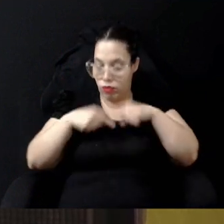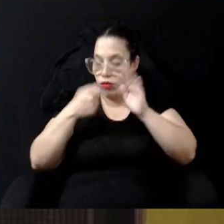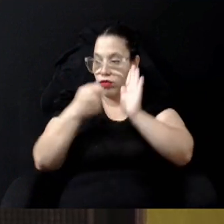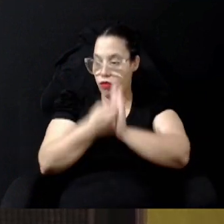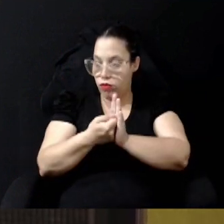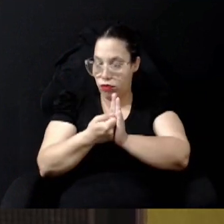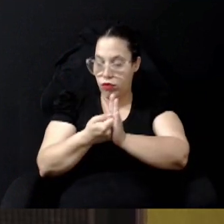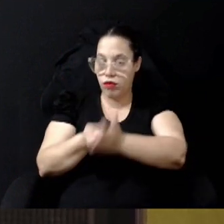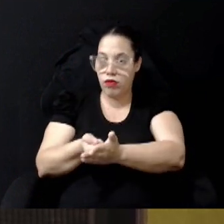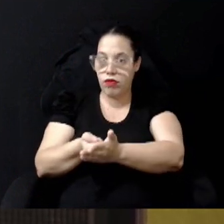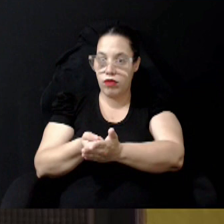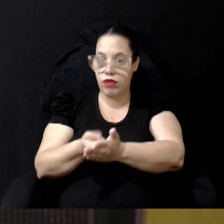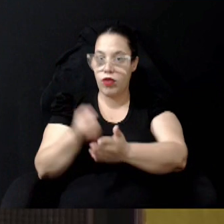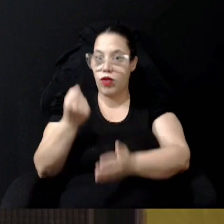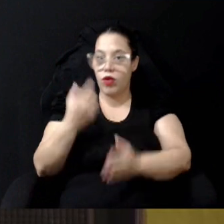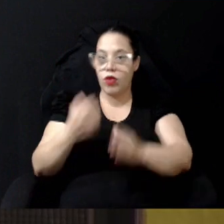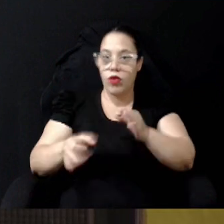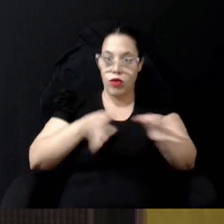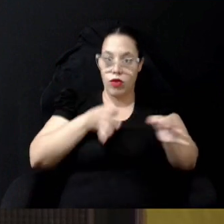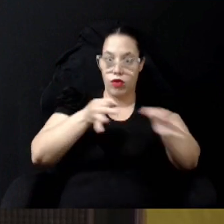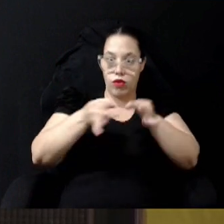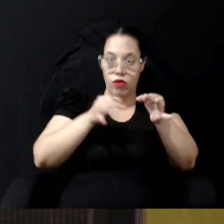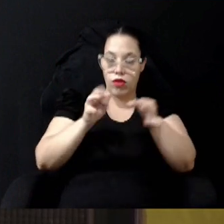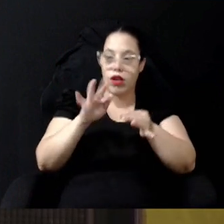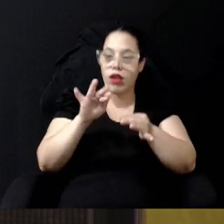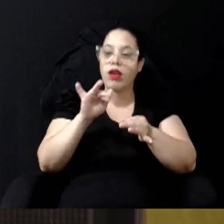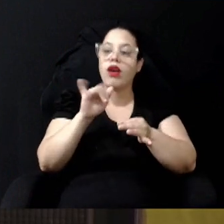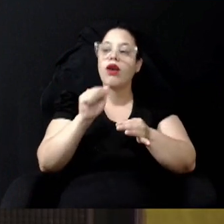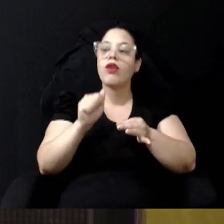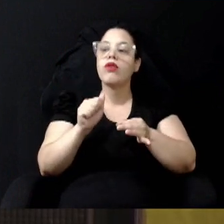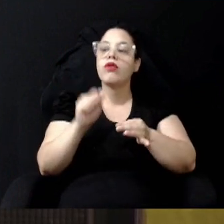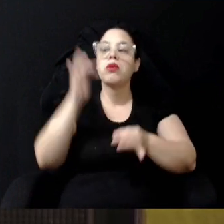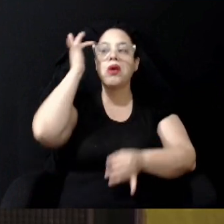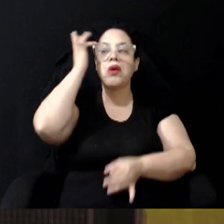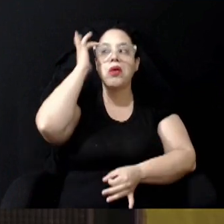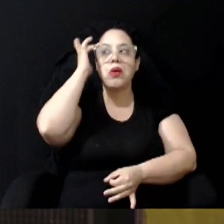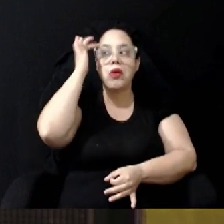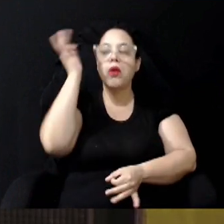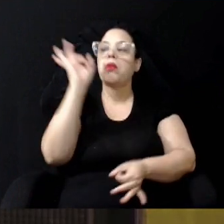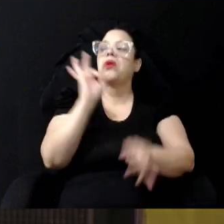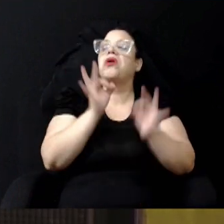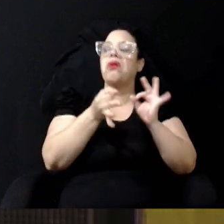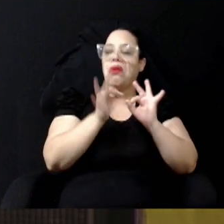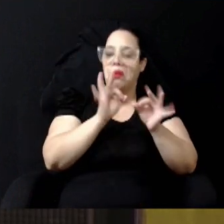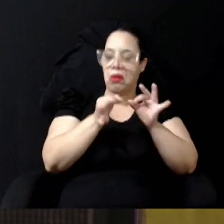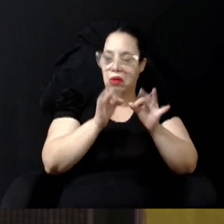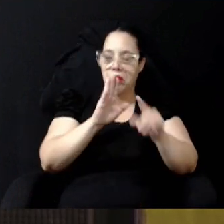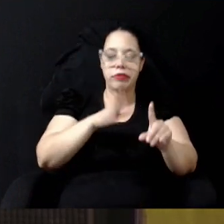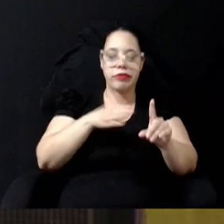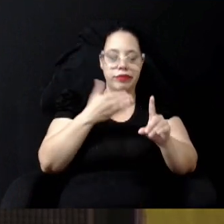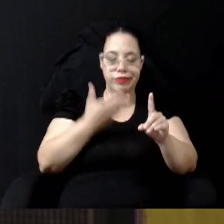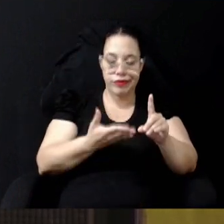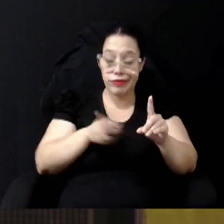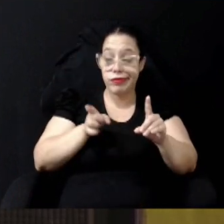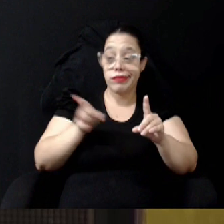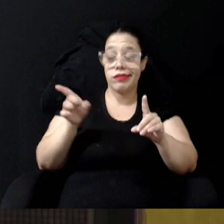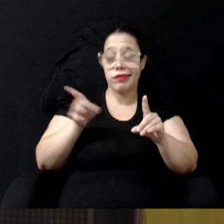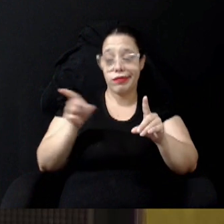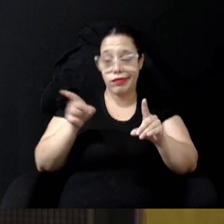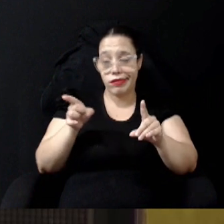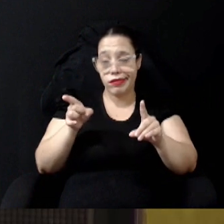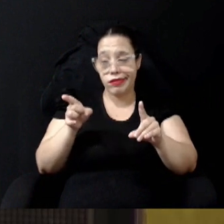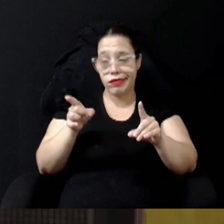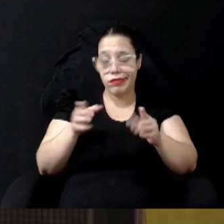um dos organizadores dessa feira, nós achamos que era muito justo fazermos a entrega nesse período.